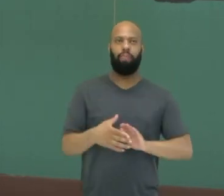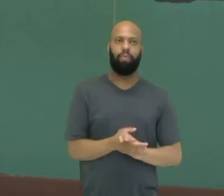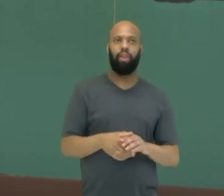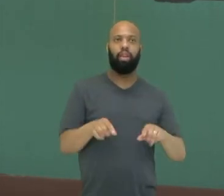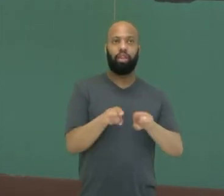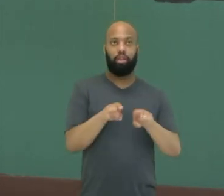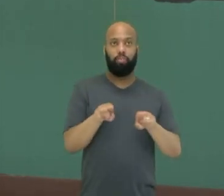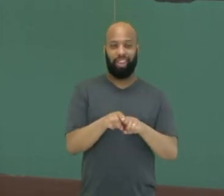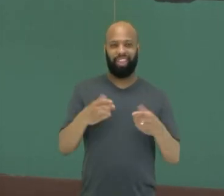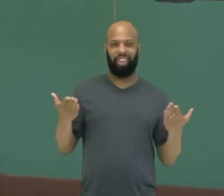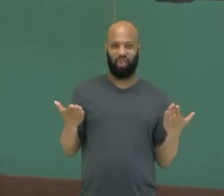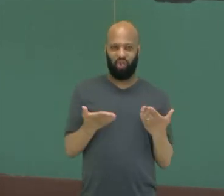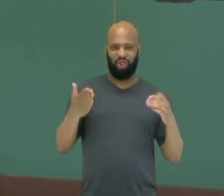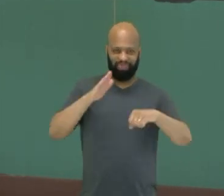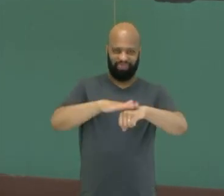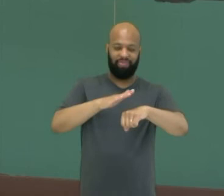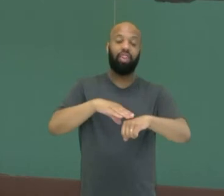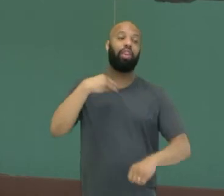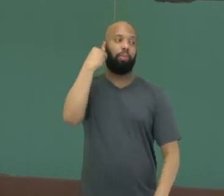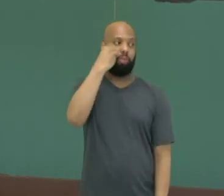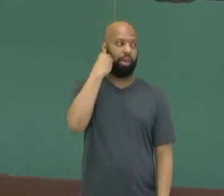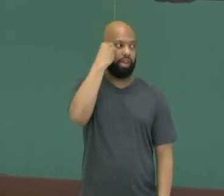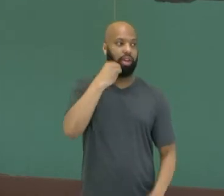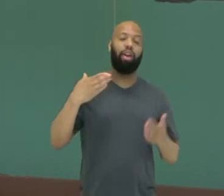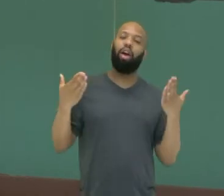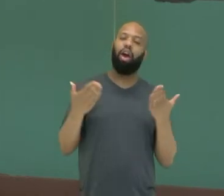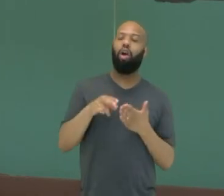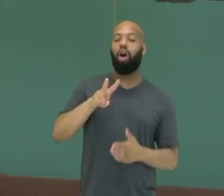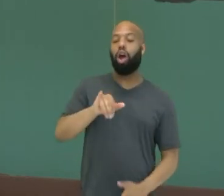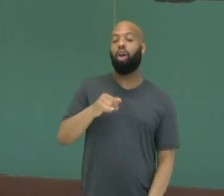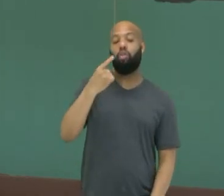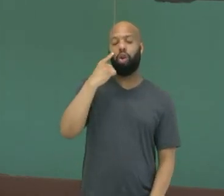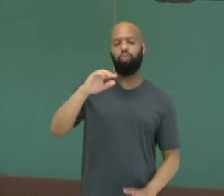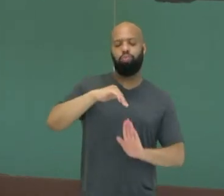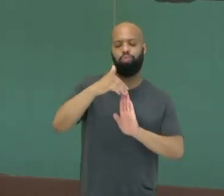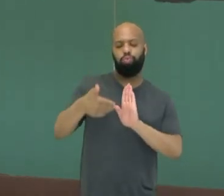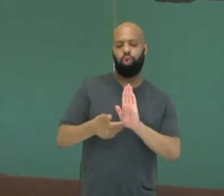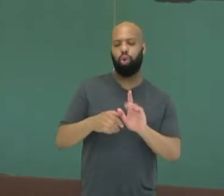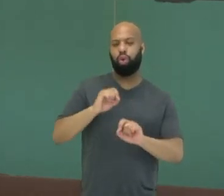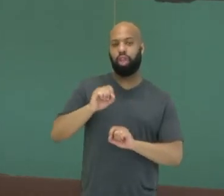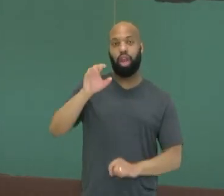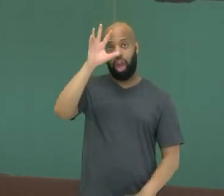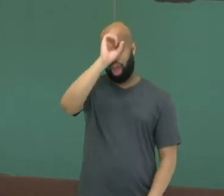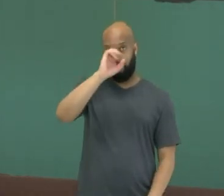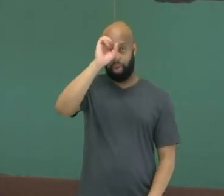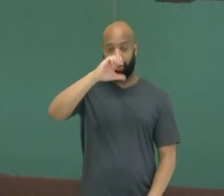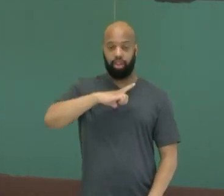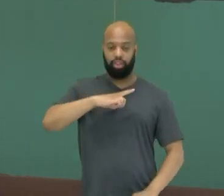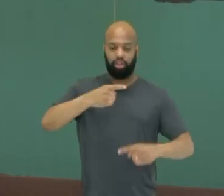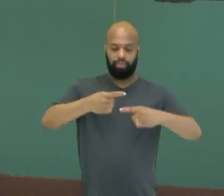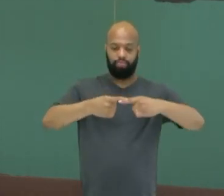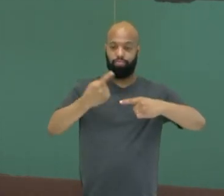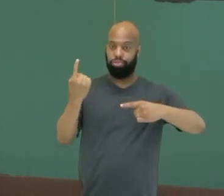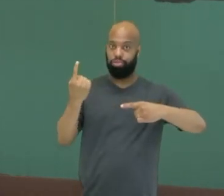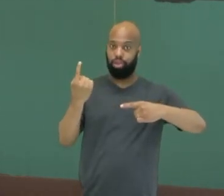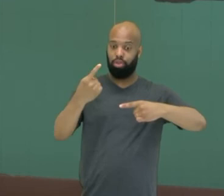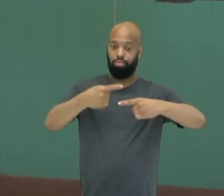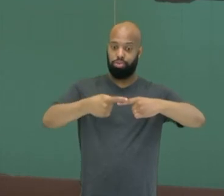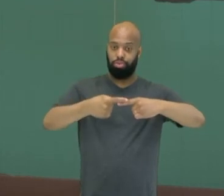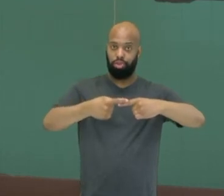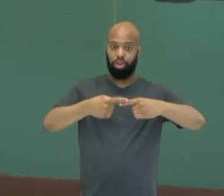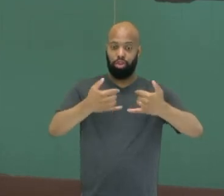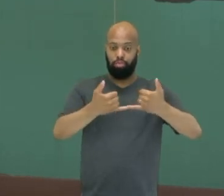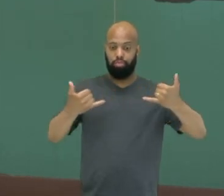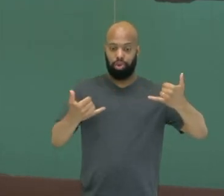um mão na massa numa experiência? Então nós vamos ver todos esses conhecimentos de circuito aberto, fechado, em série